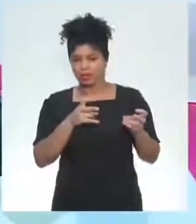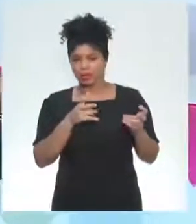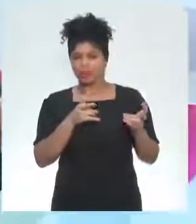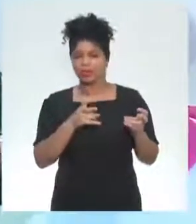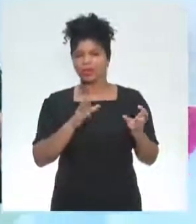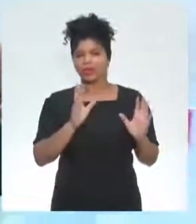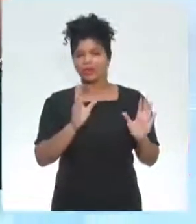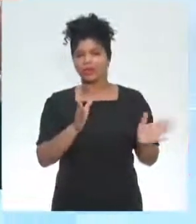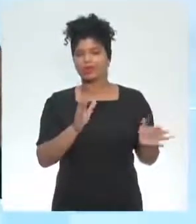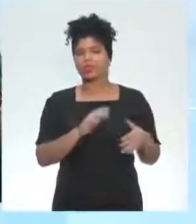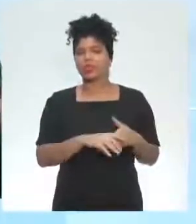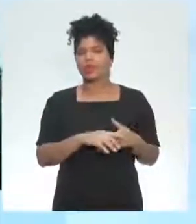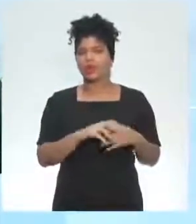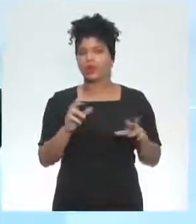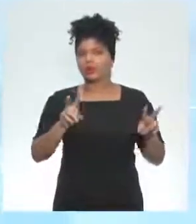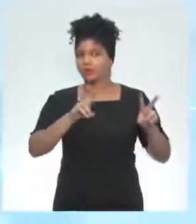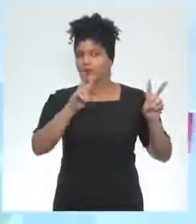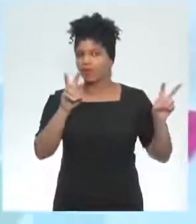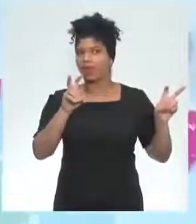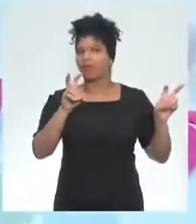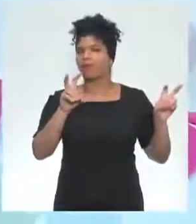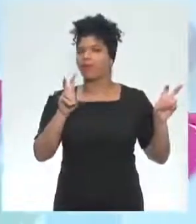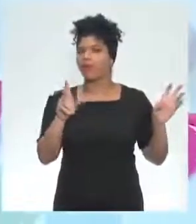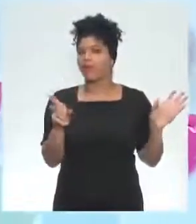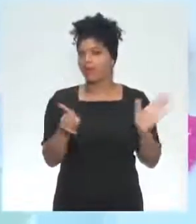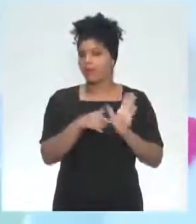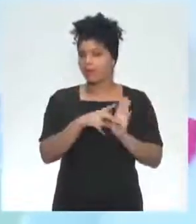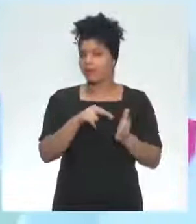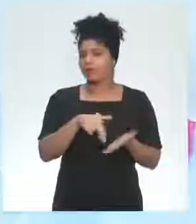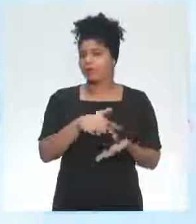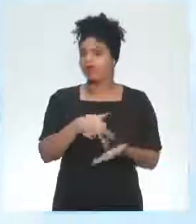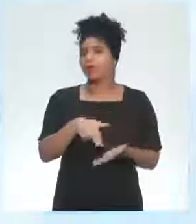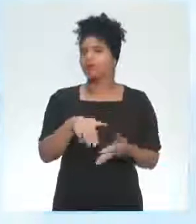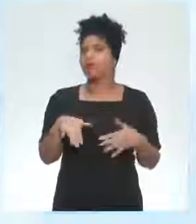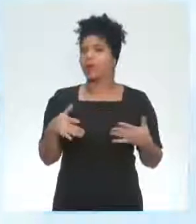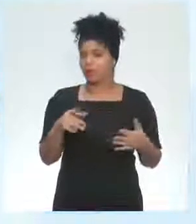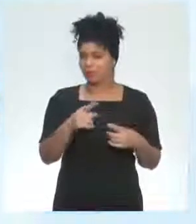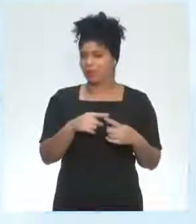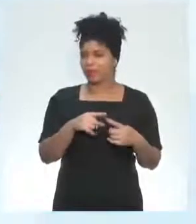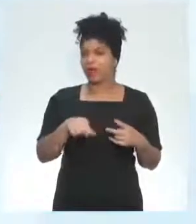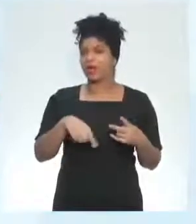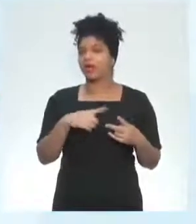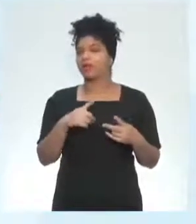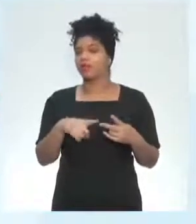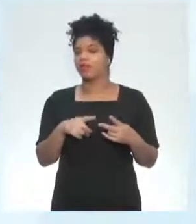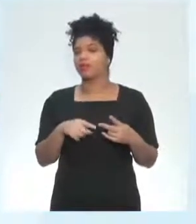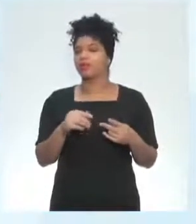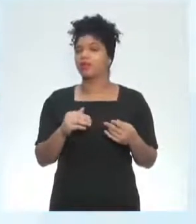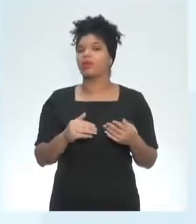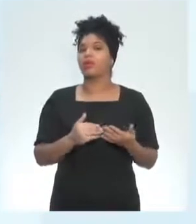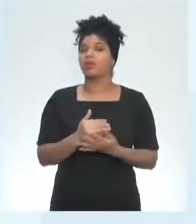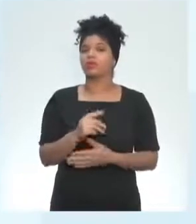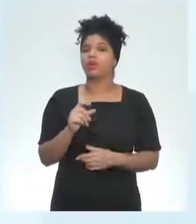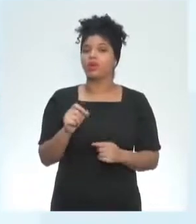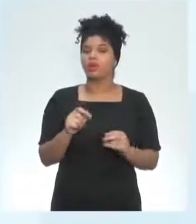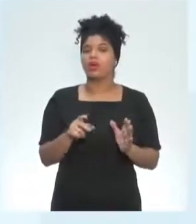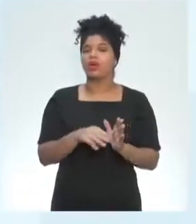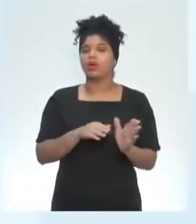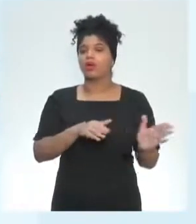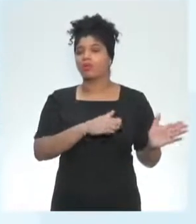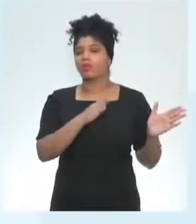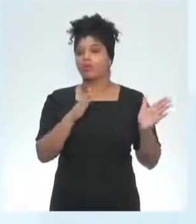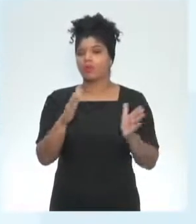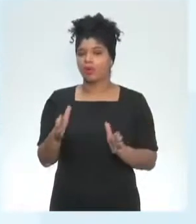definiu qual é esse tema, esse enredo, né, para a coreografia, a gente vai proceder, então, ao processo, né,